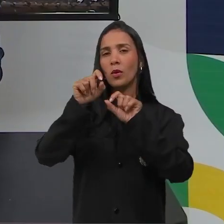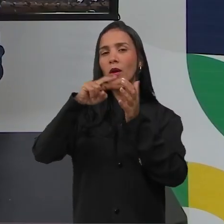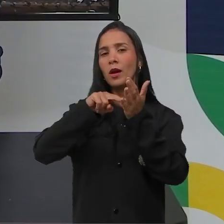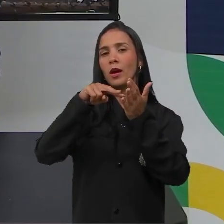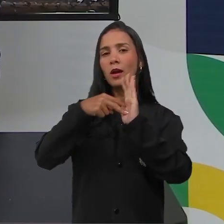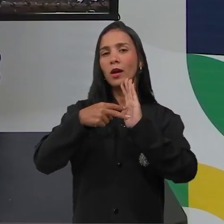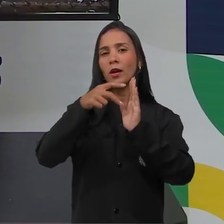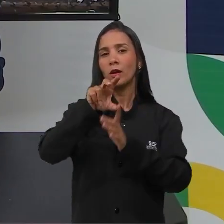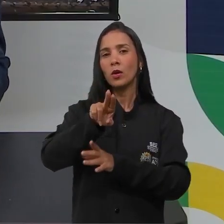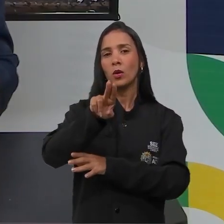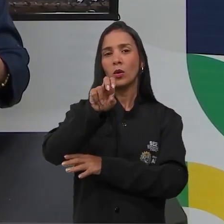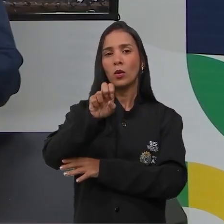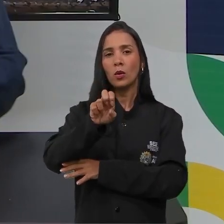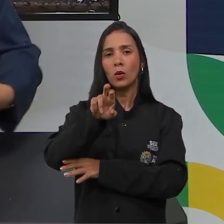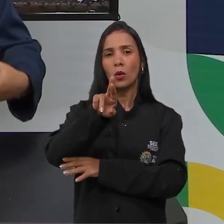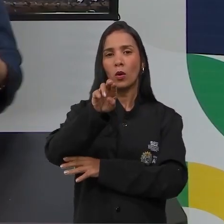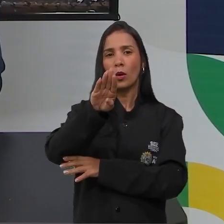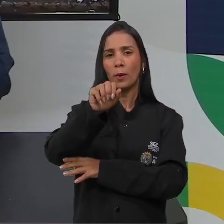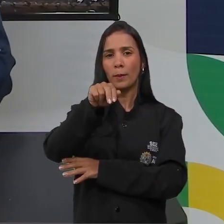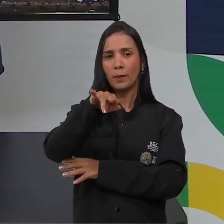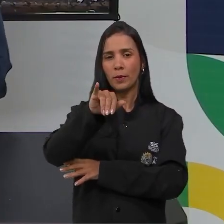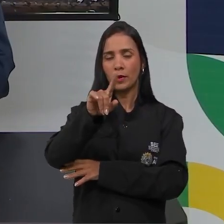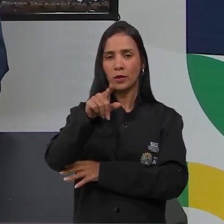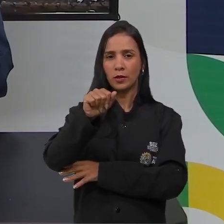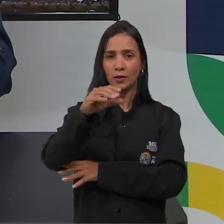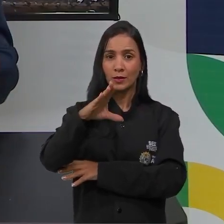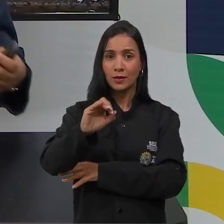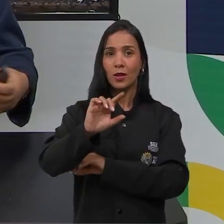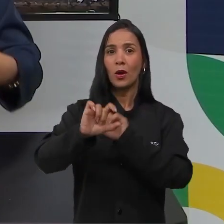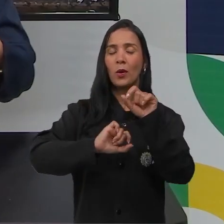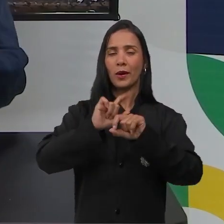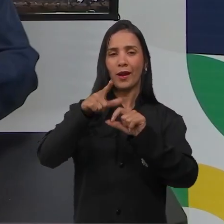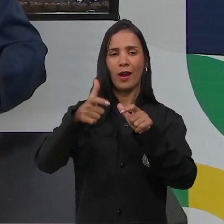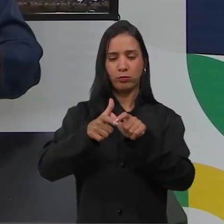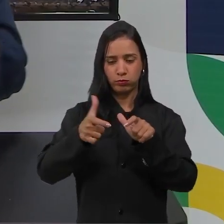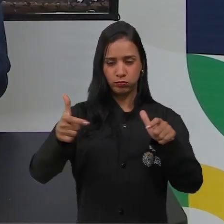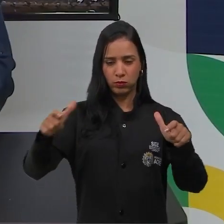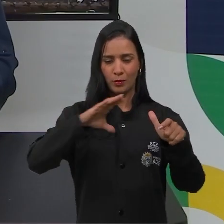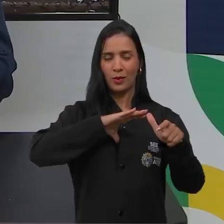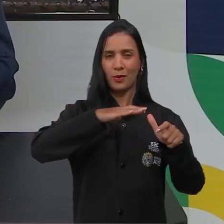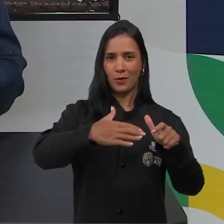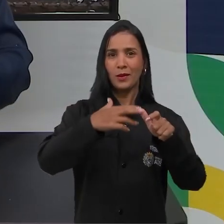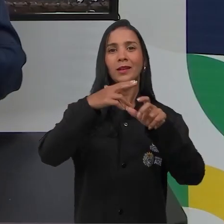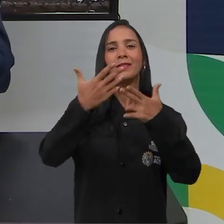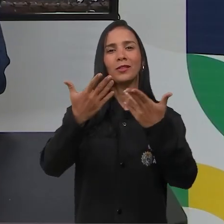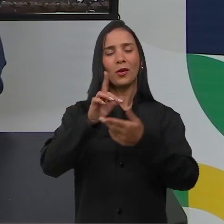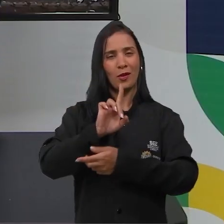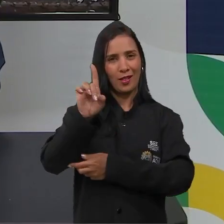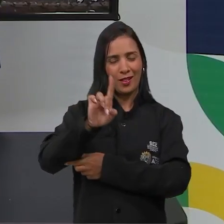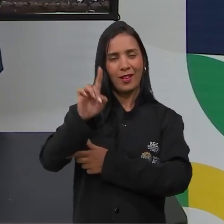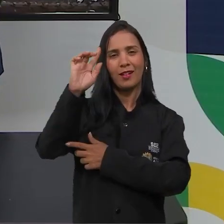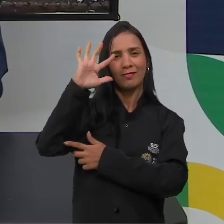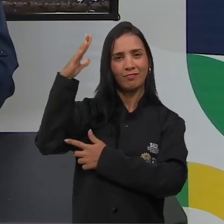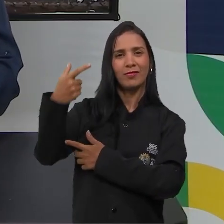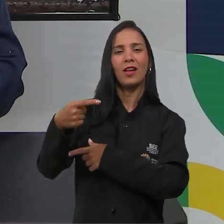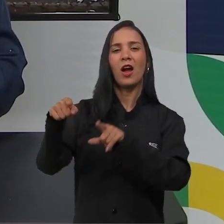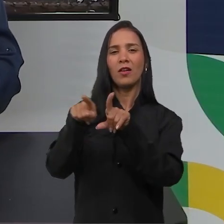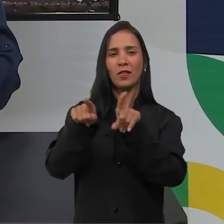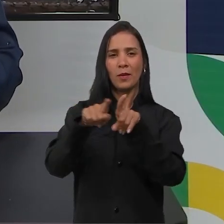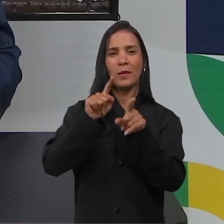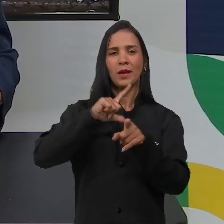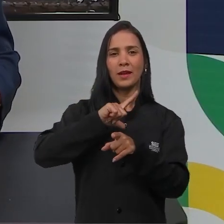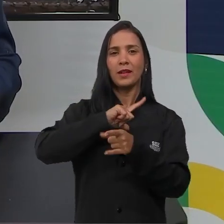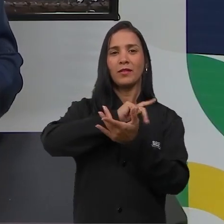justamente o crescimento das cidades, e é o que a imagem ela mostra um pouquinho. As cidades africanas, muitas cidades aí estão a